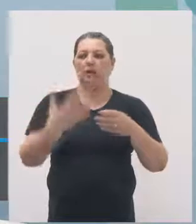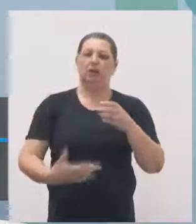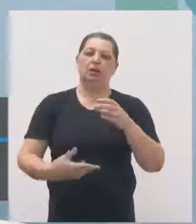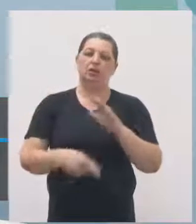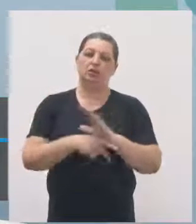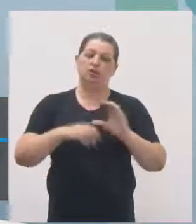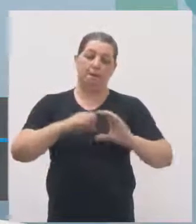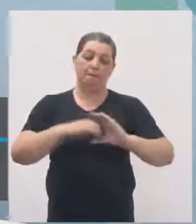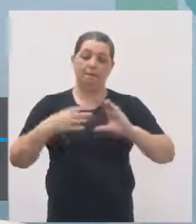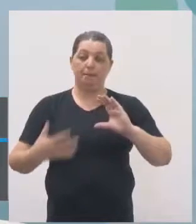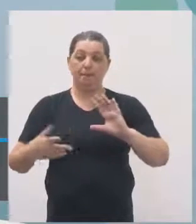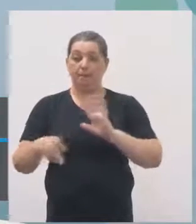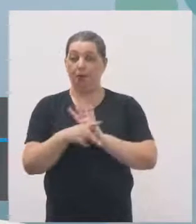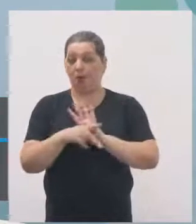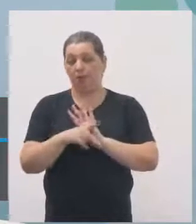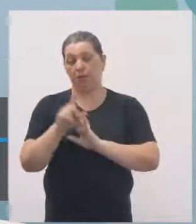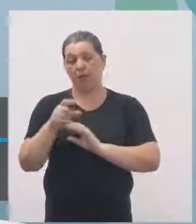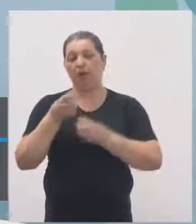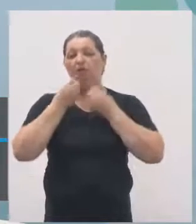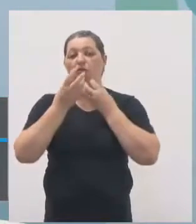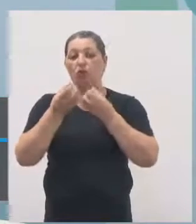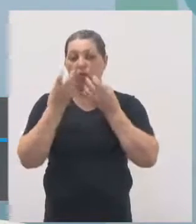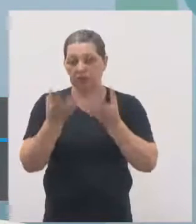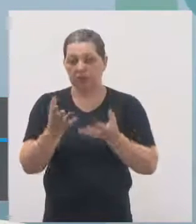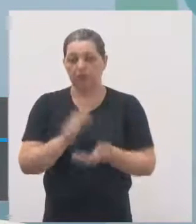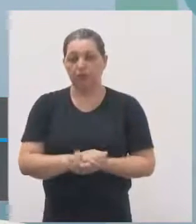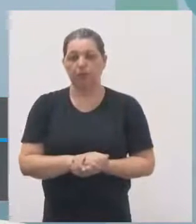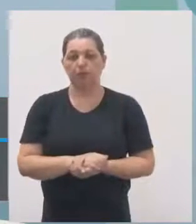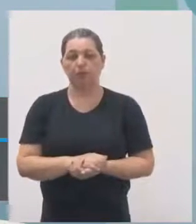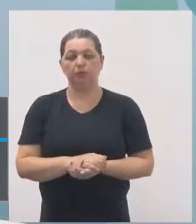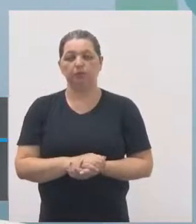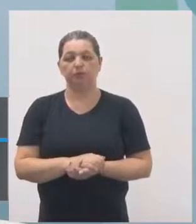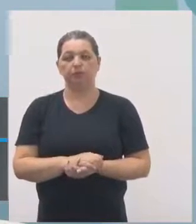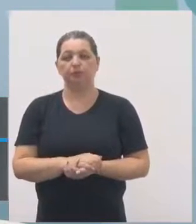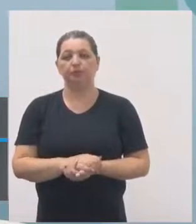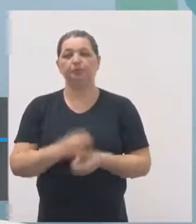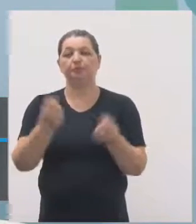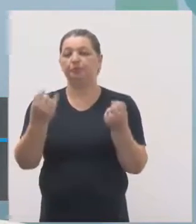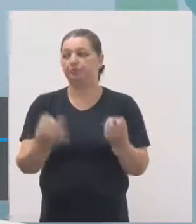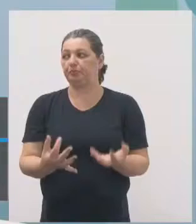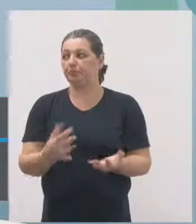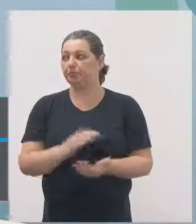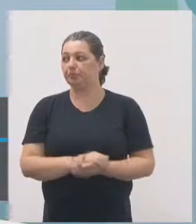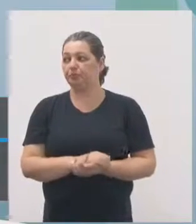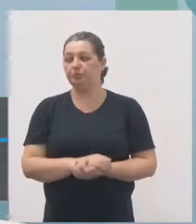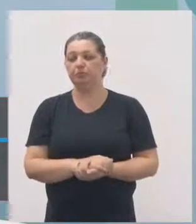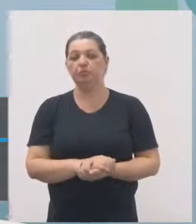traz uma informação, traz ali, como disse o Giovanni ali, você vai fazer